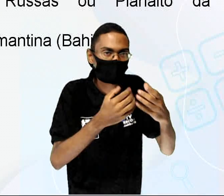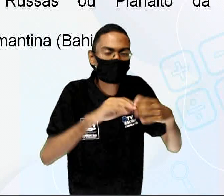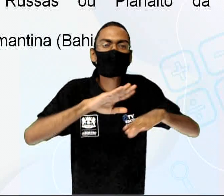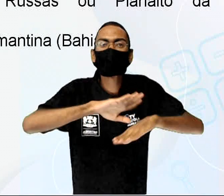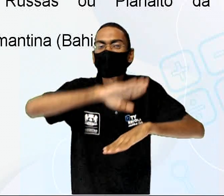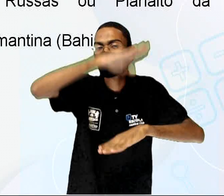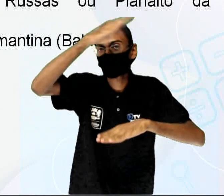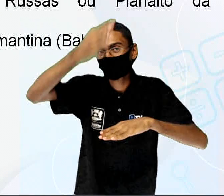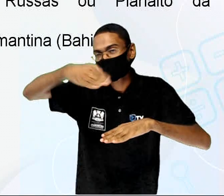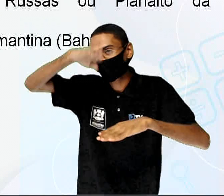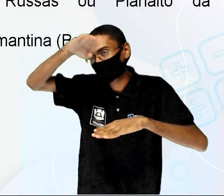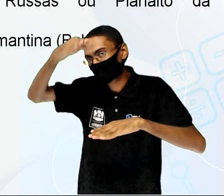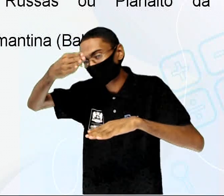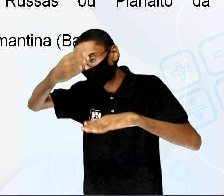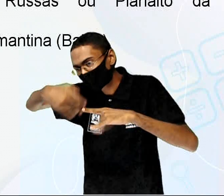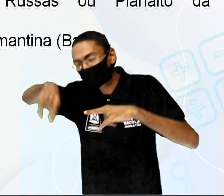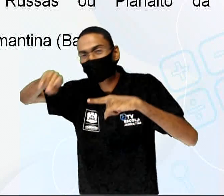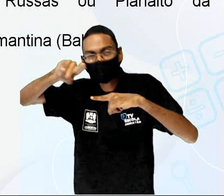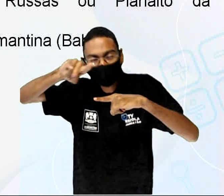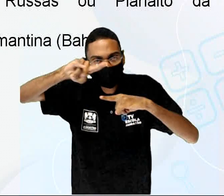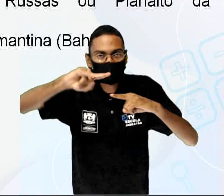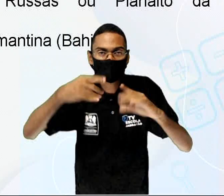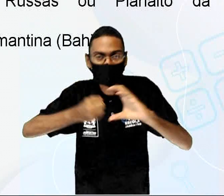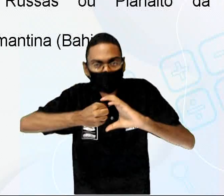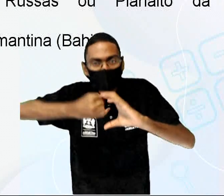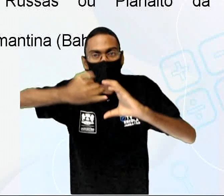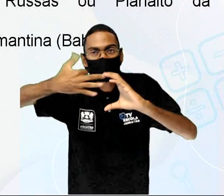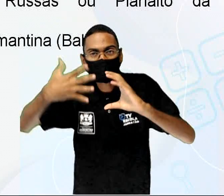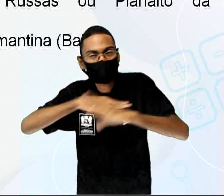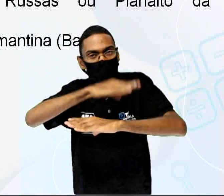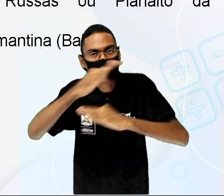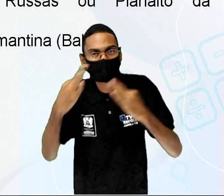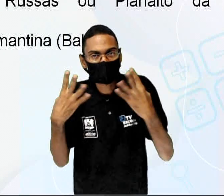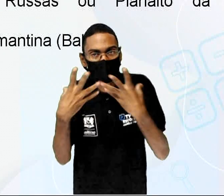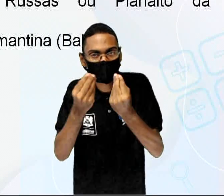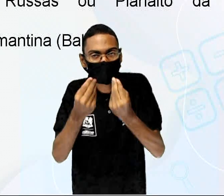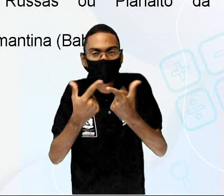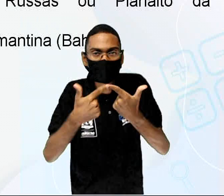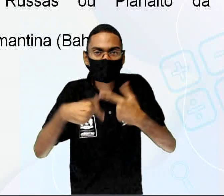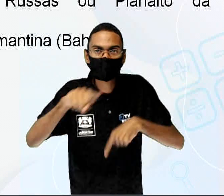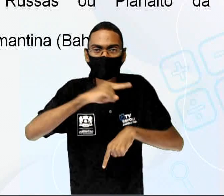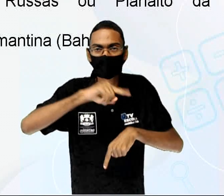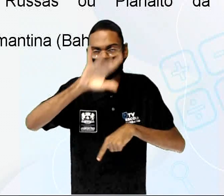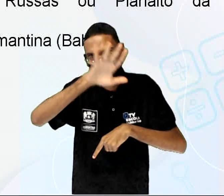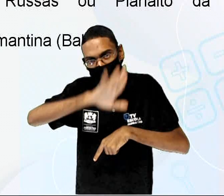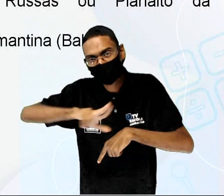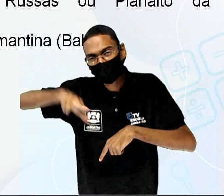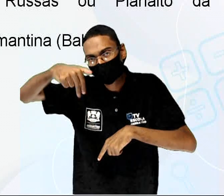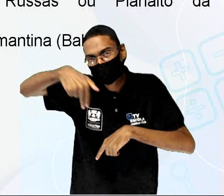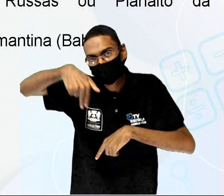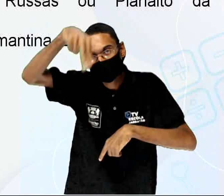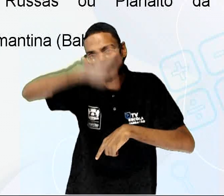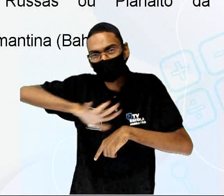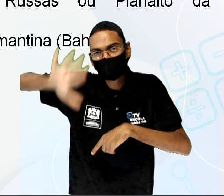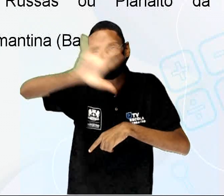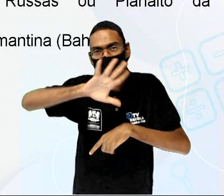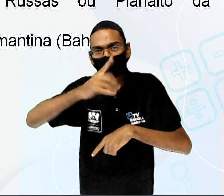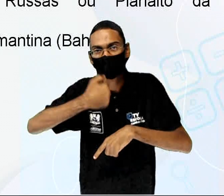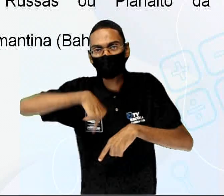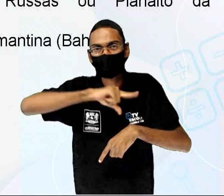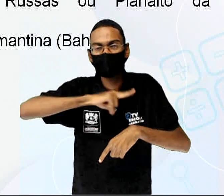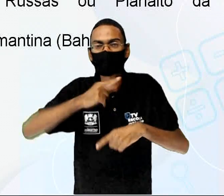ter todas essas feições. E aí, como exemplo, aqui no Nordeste, especificamente no nosso